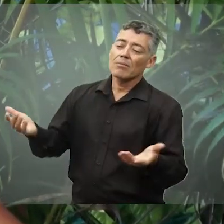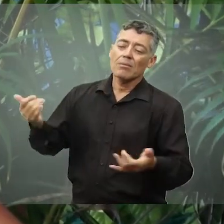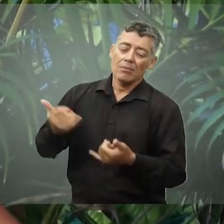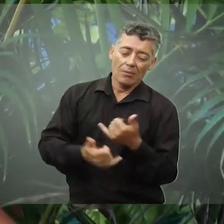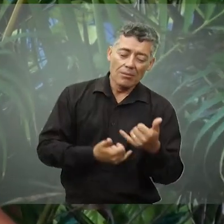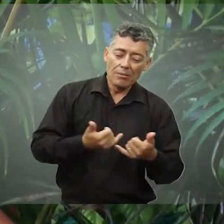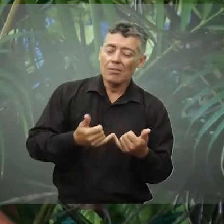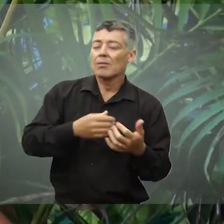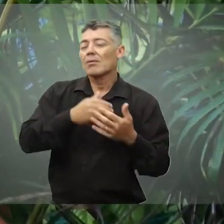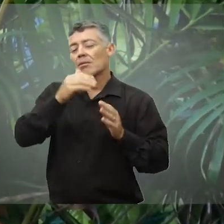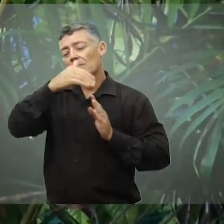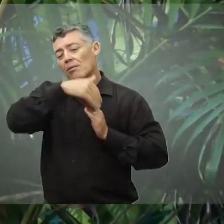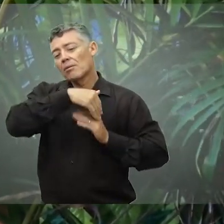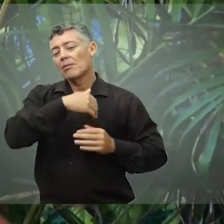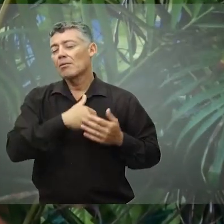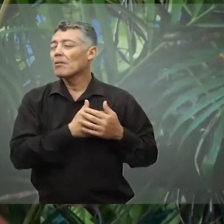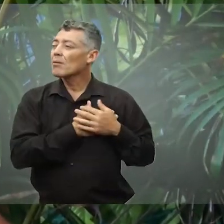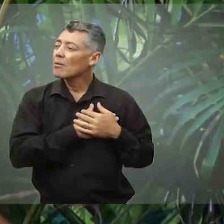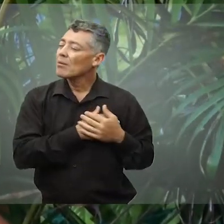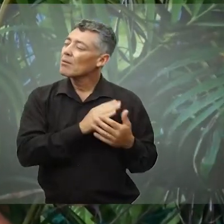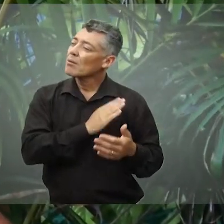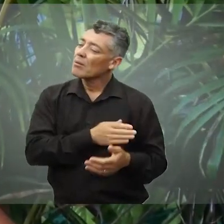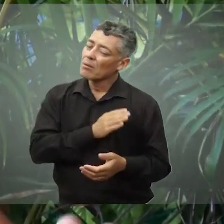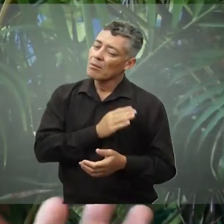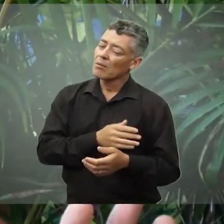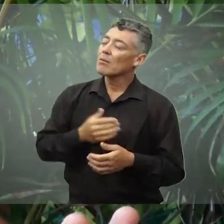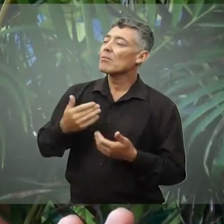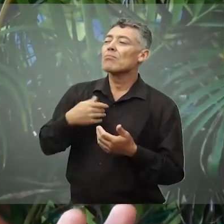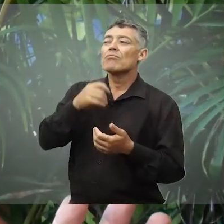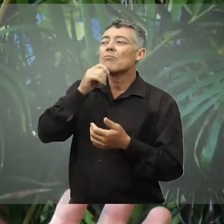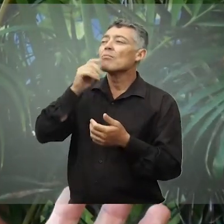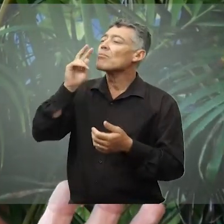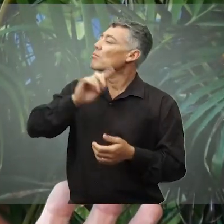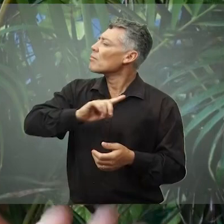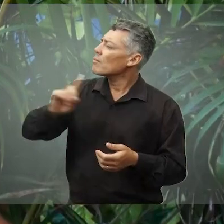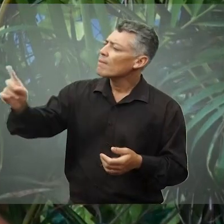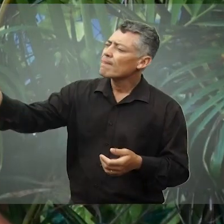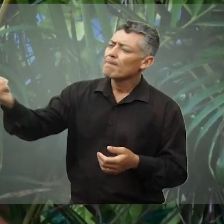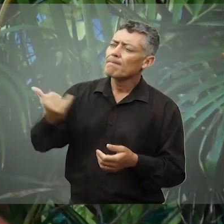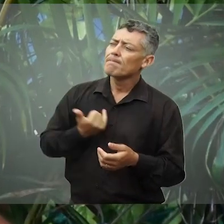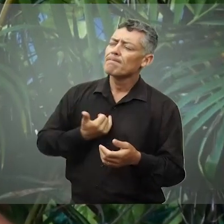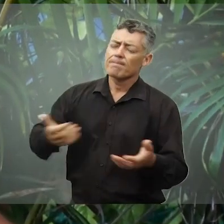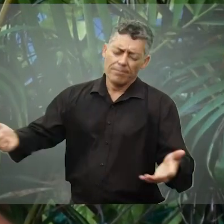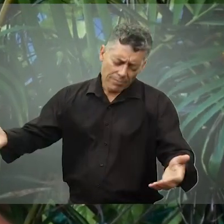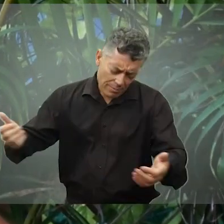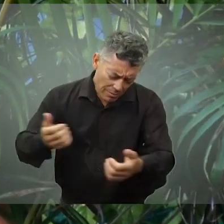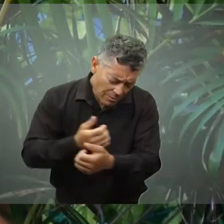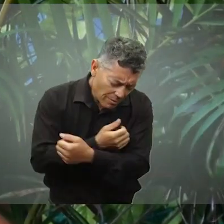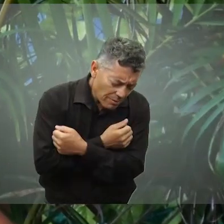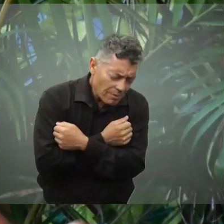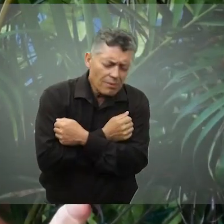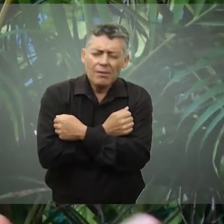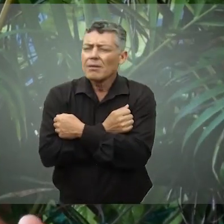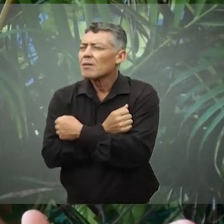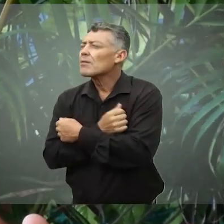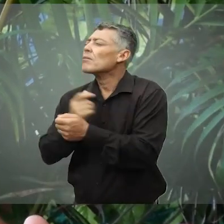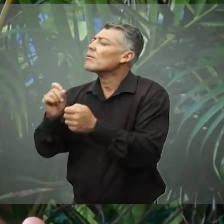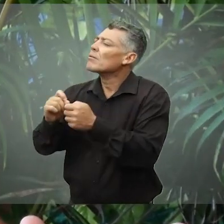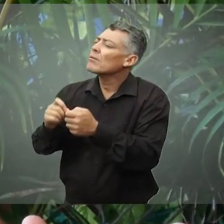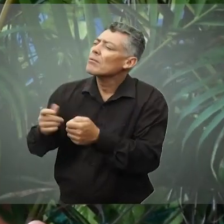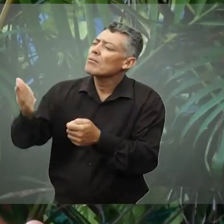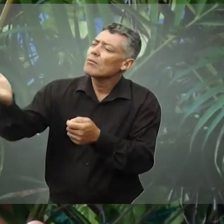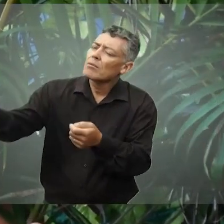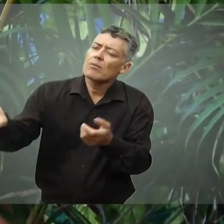brincando no meu coração. Não me diga não, me abraça, eu faço o